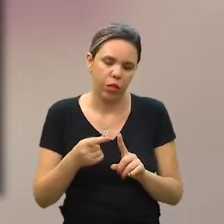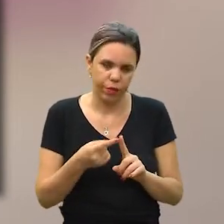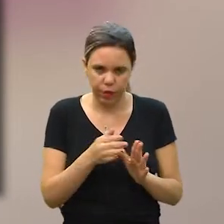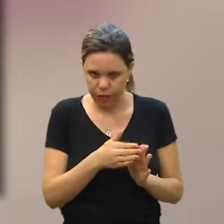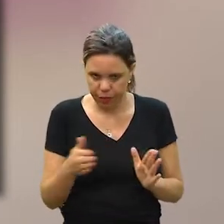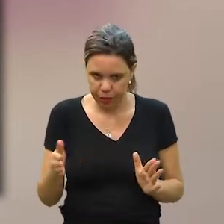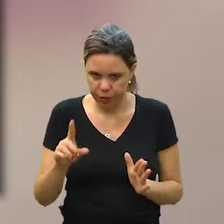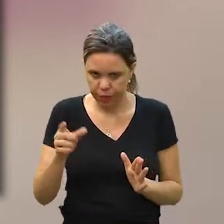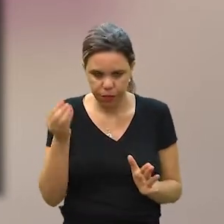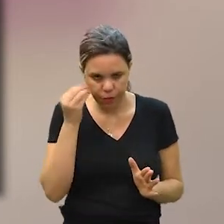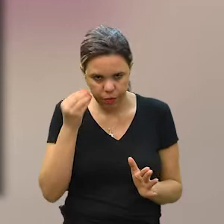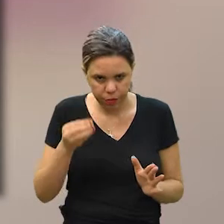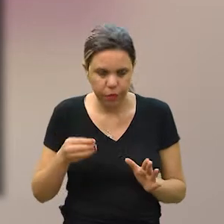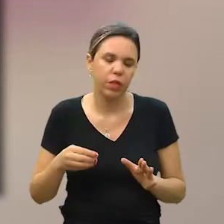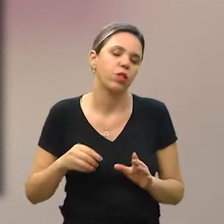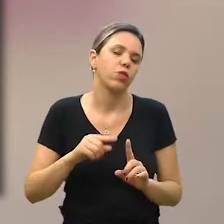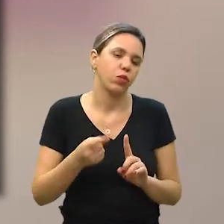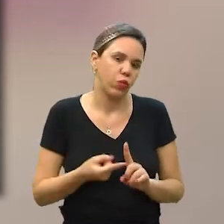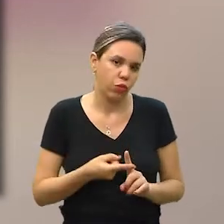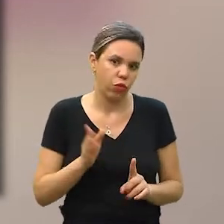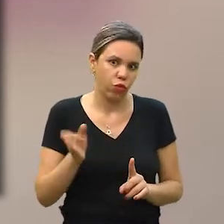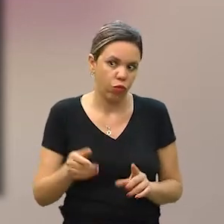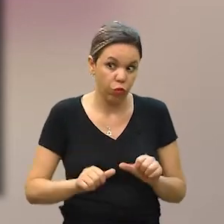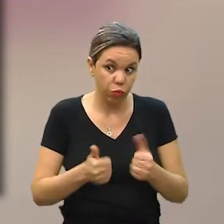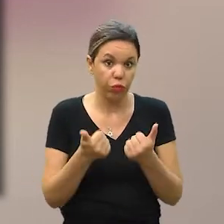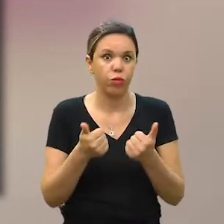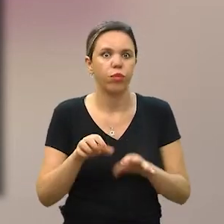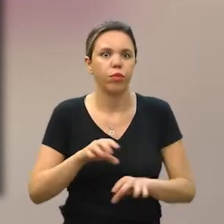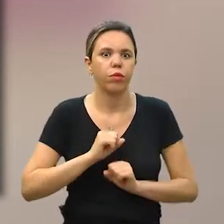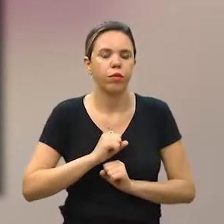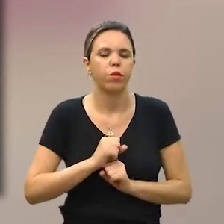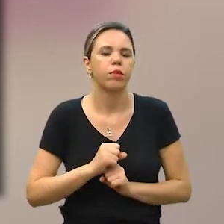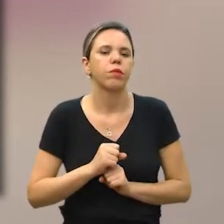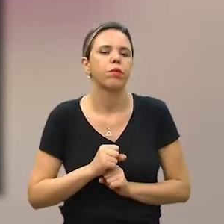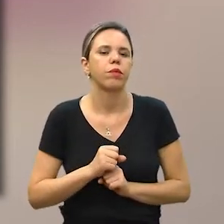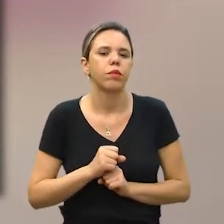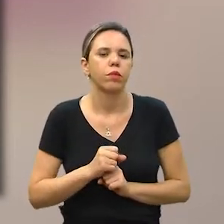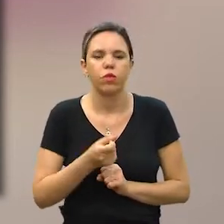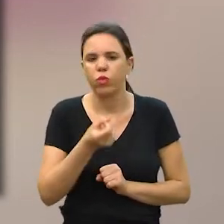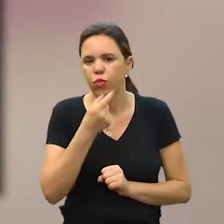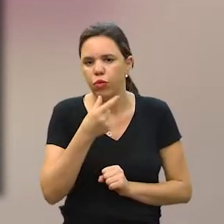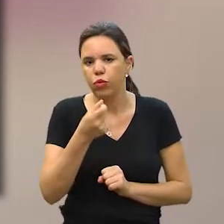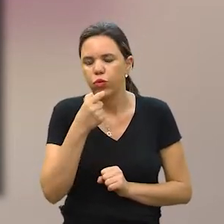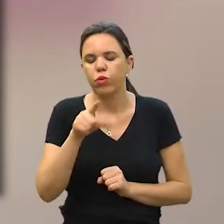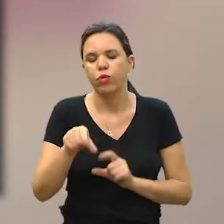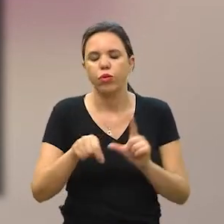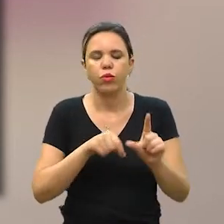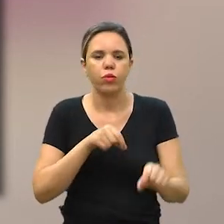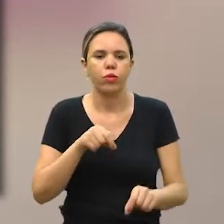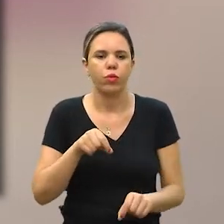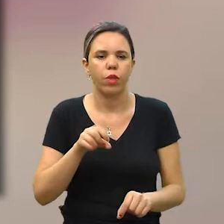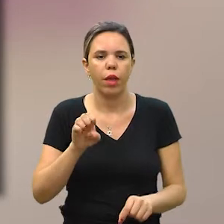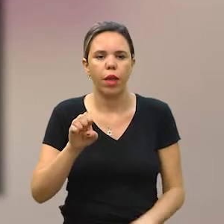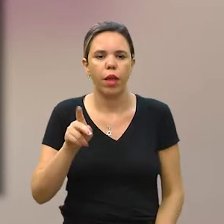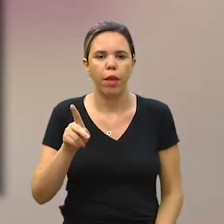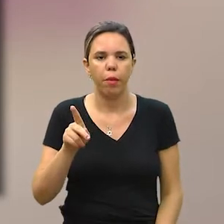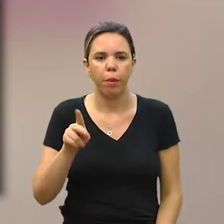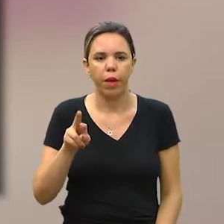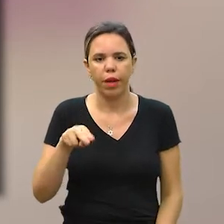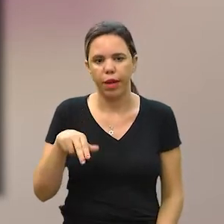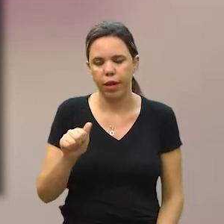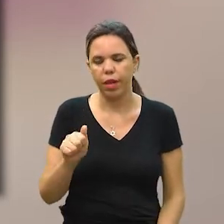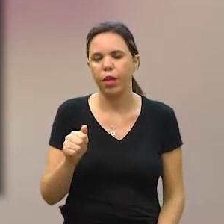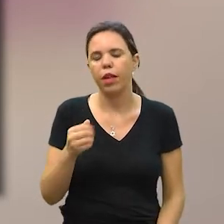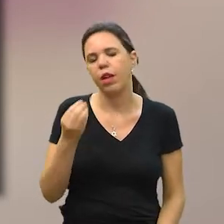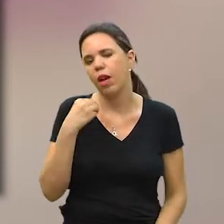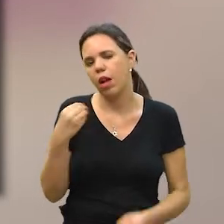né? Assim que o teste de gravidez der positivo, não é? E as drogas de escolha chamam-se heparinas de